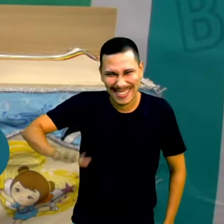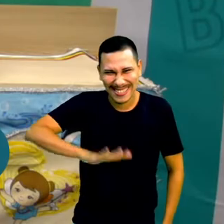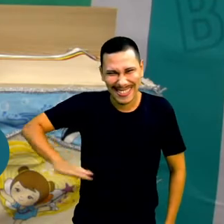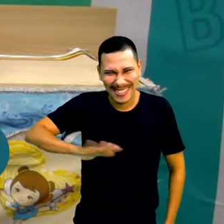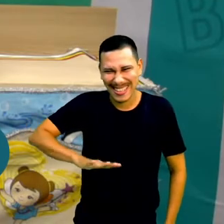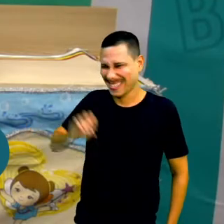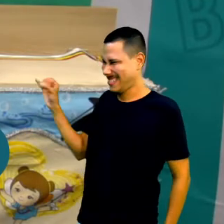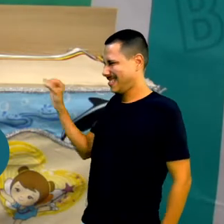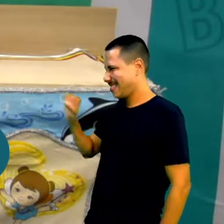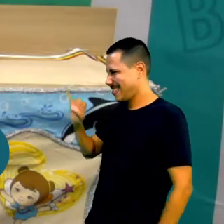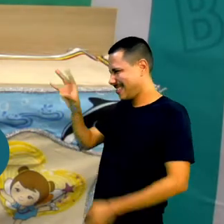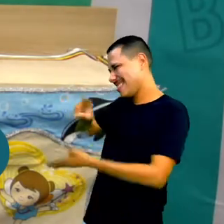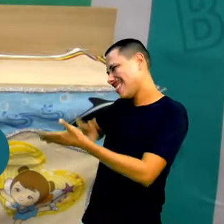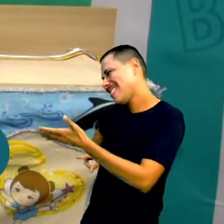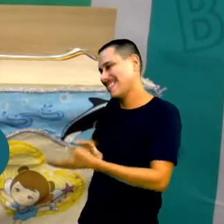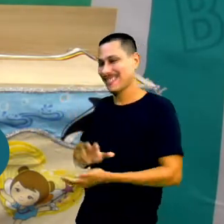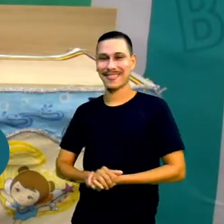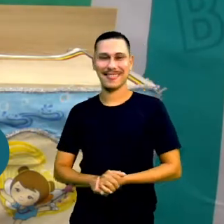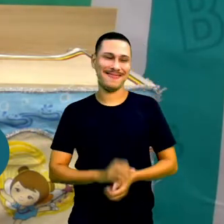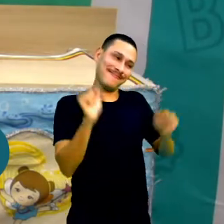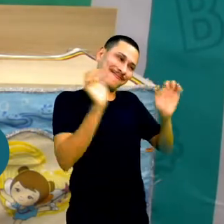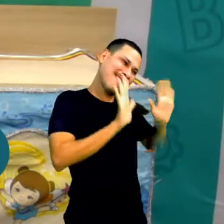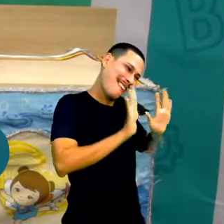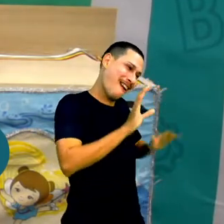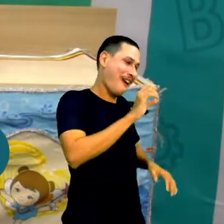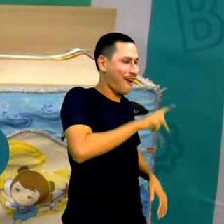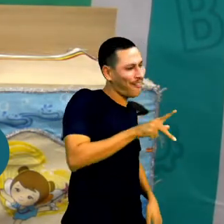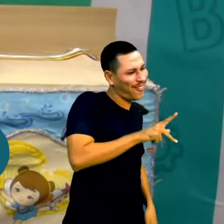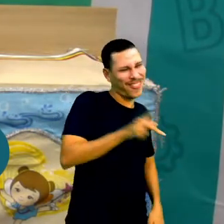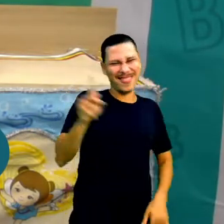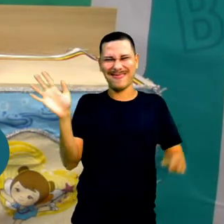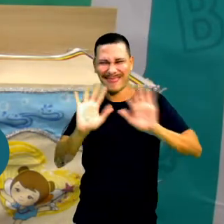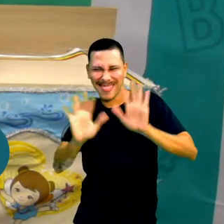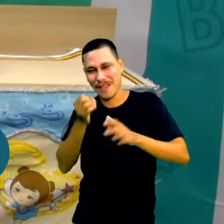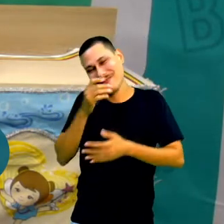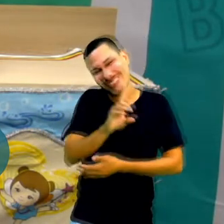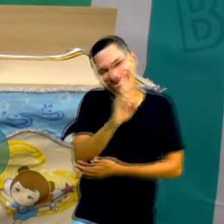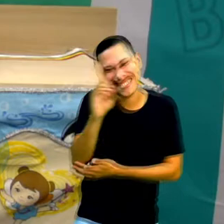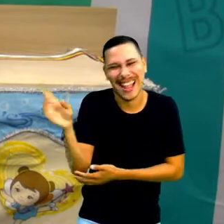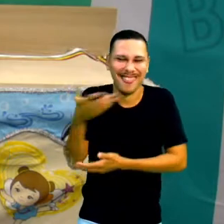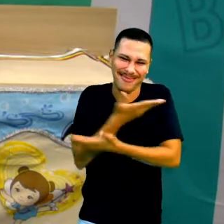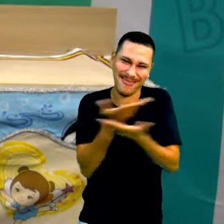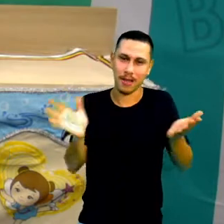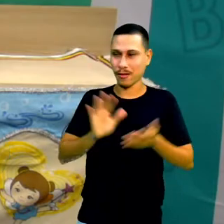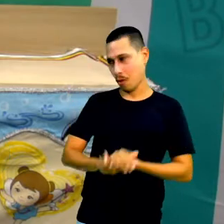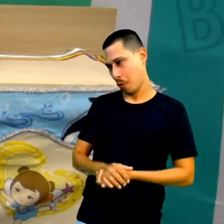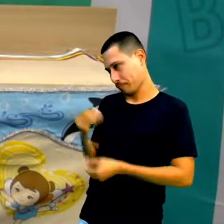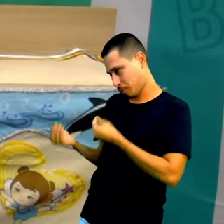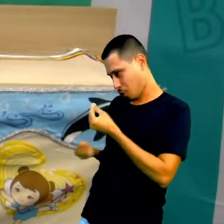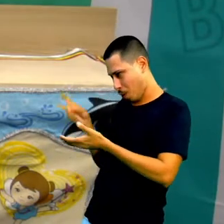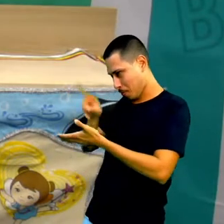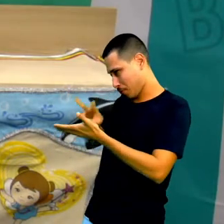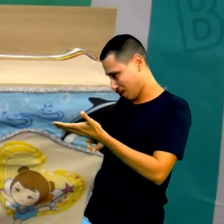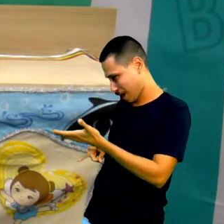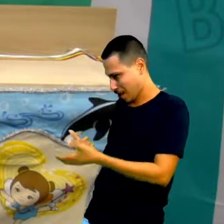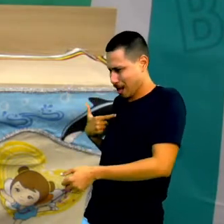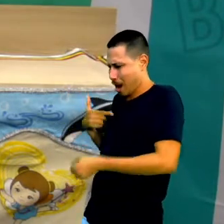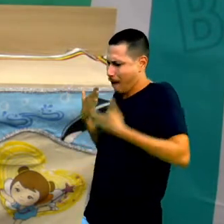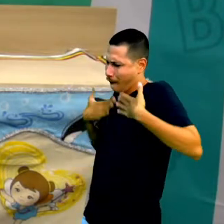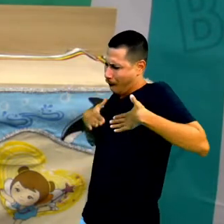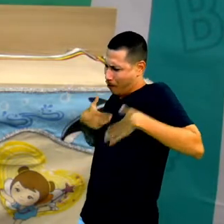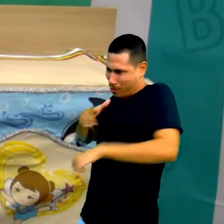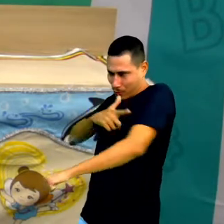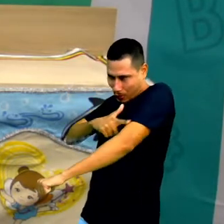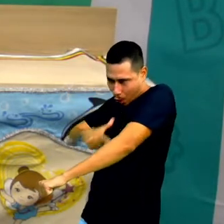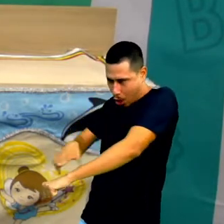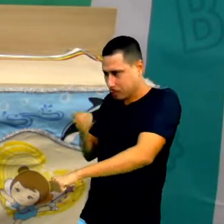criançada! Olá, Leiturinha! Olá, Tele! Olá, gente! Bom dia! Olha como Leiturinha tá tão calma,